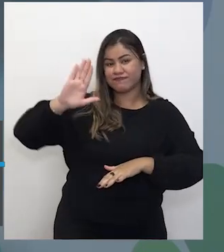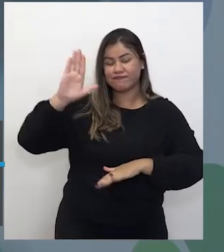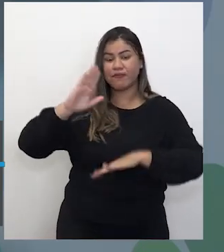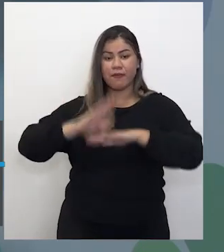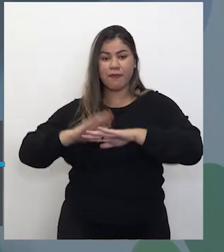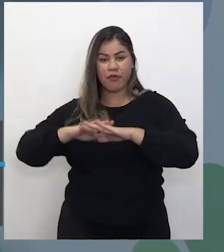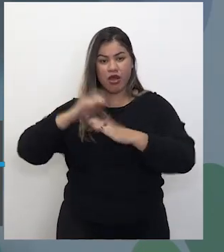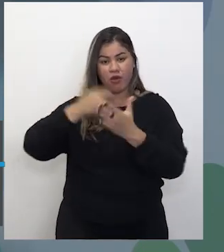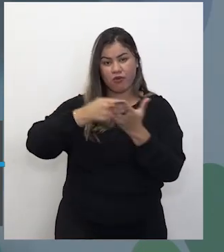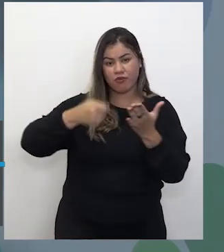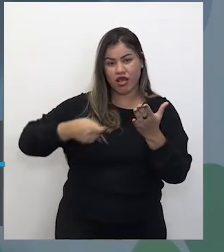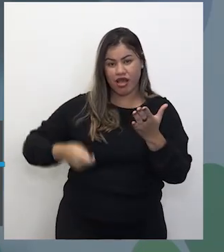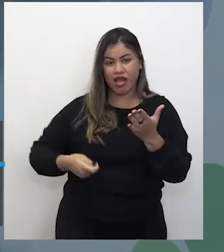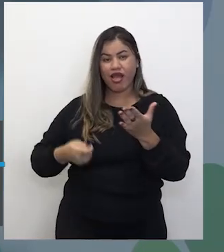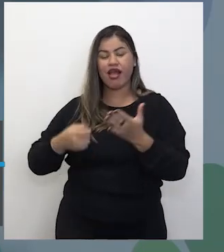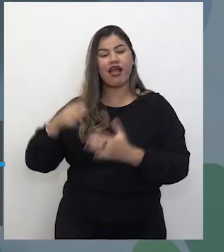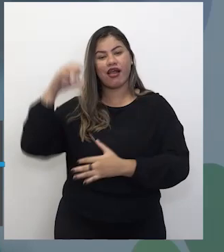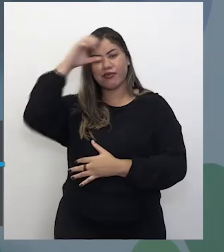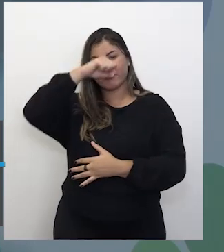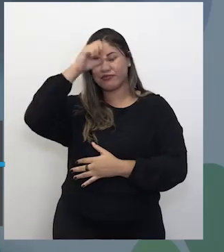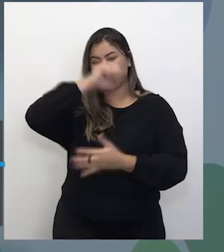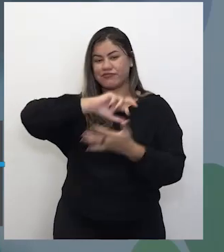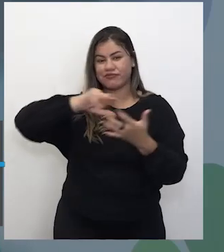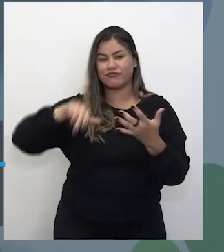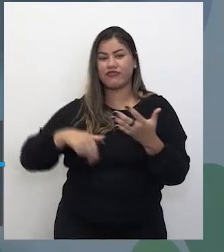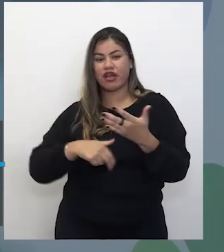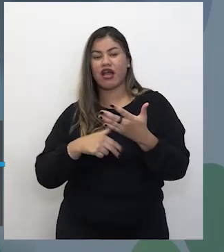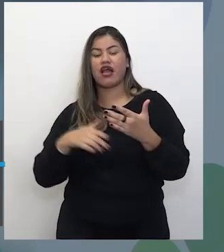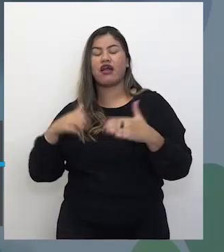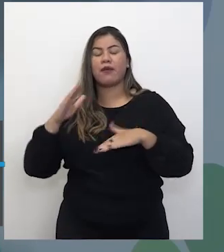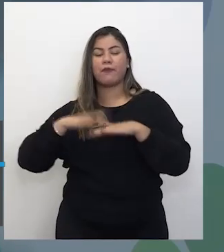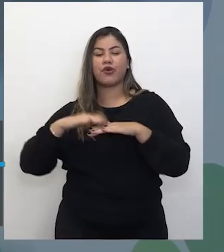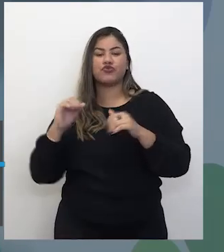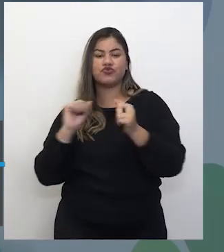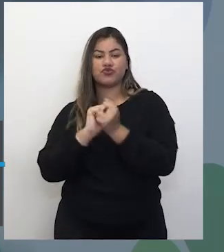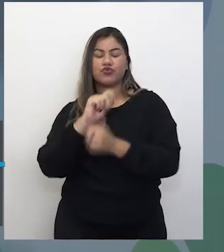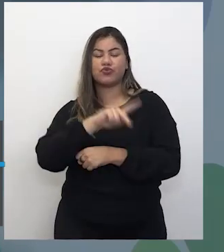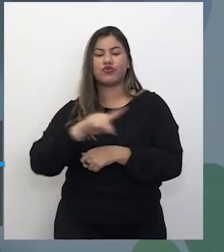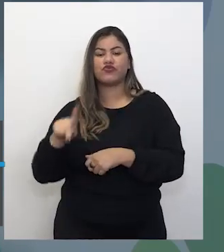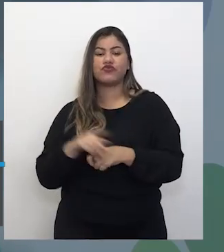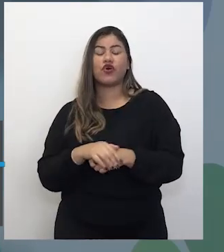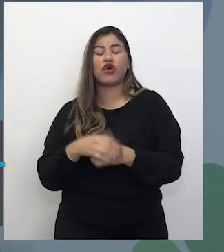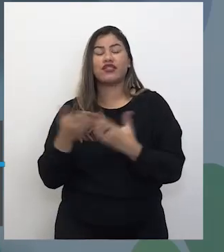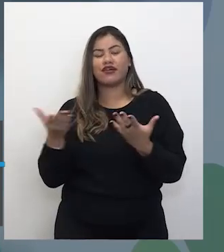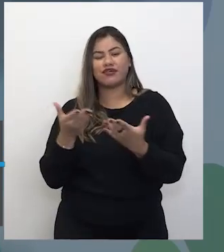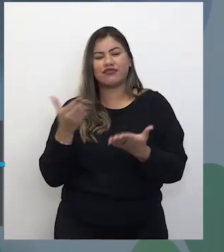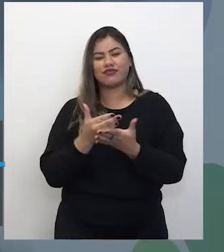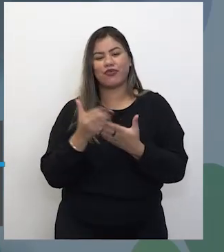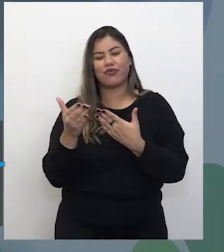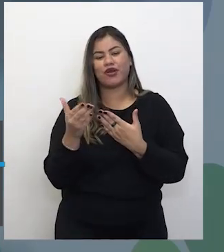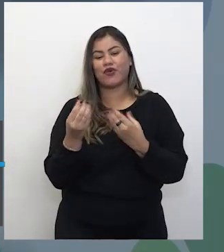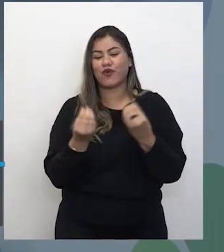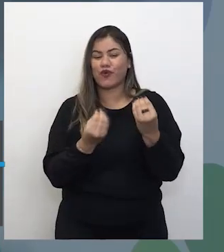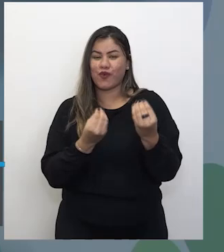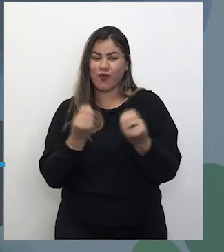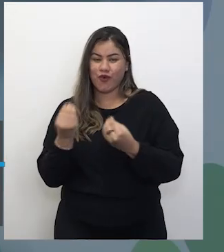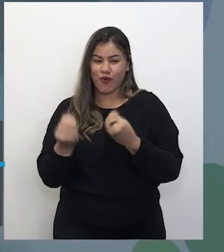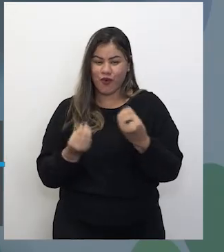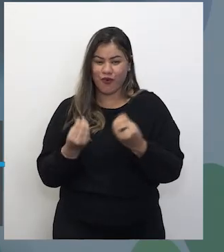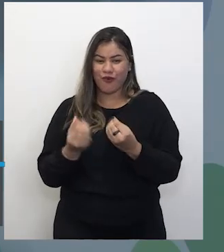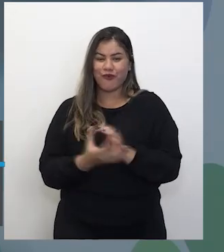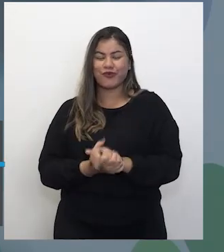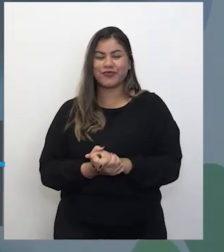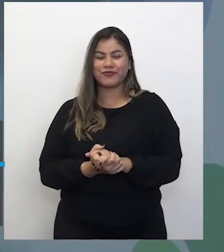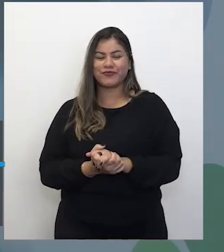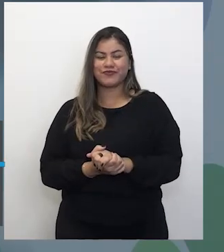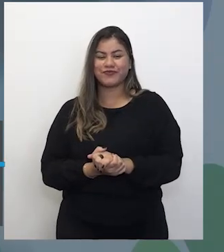produzir, construir o próprio conhecimento com o professor, a gente já começa, para início de